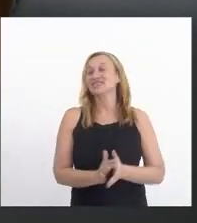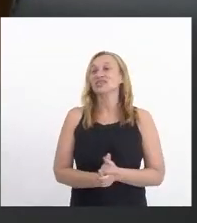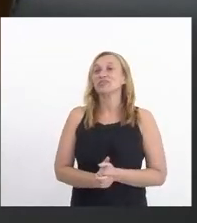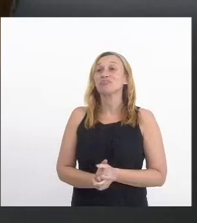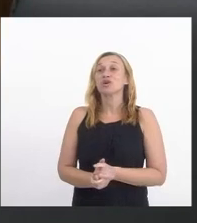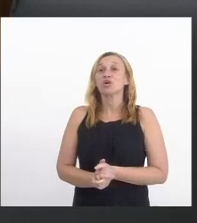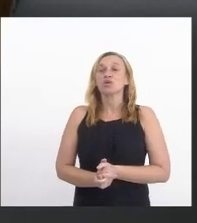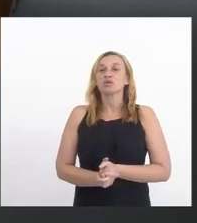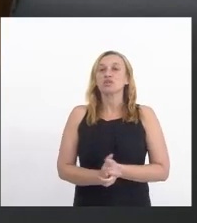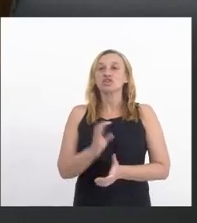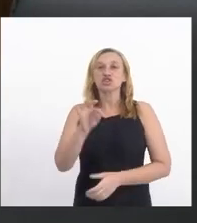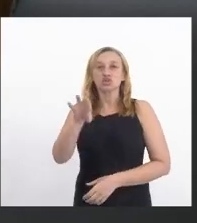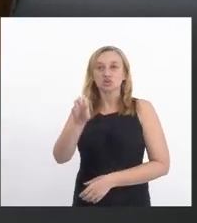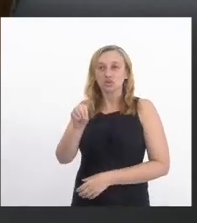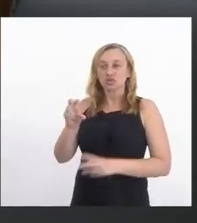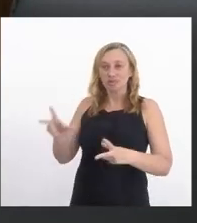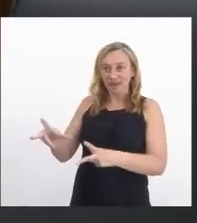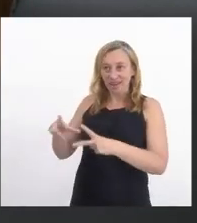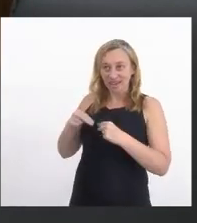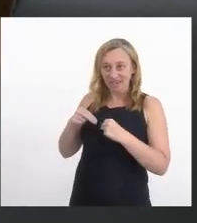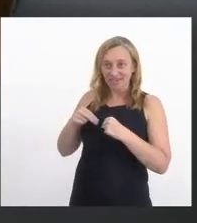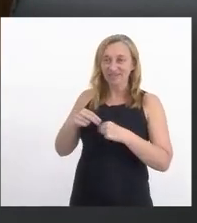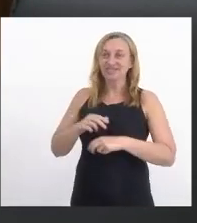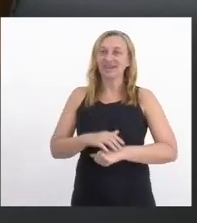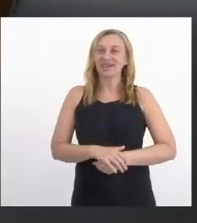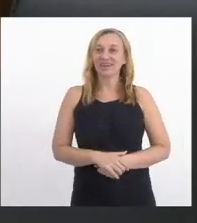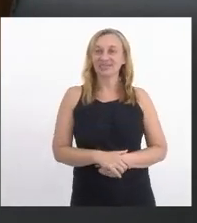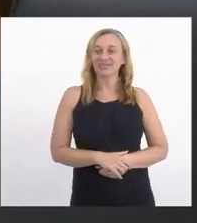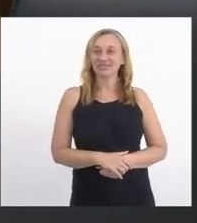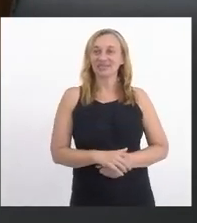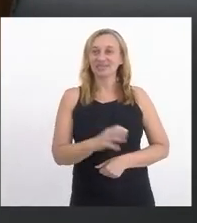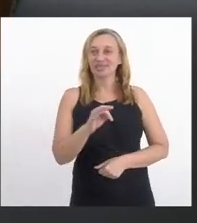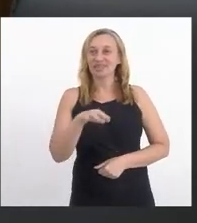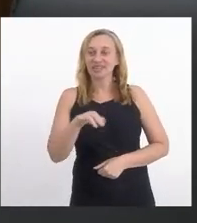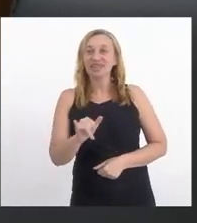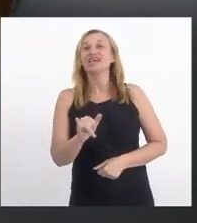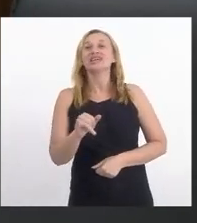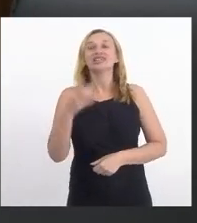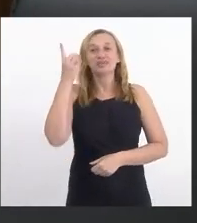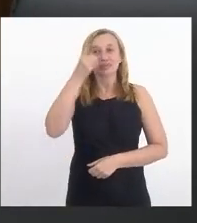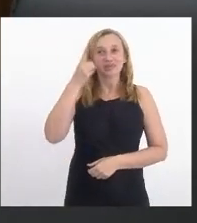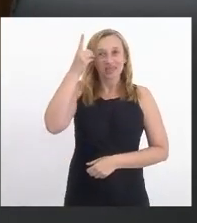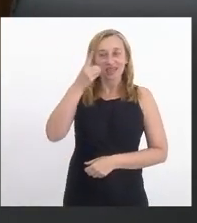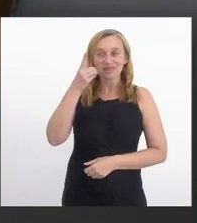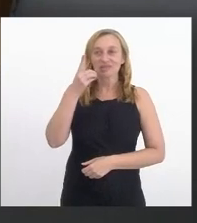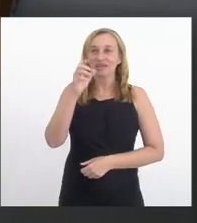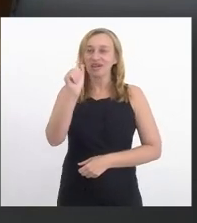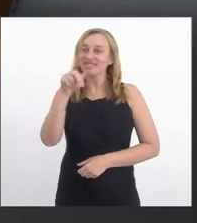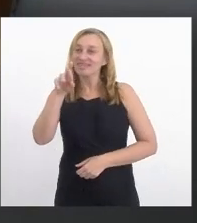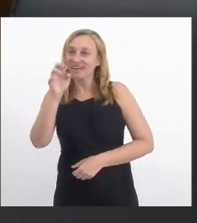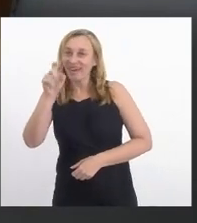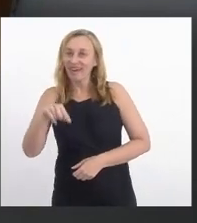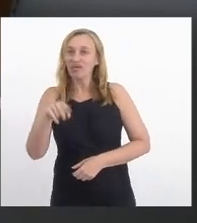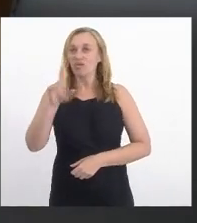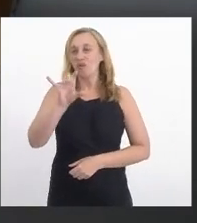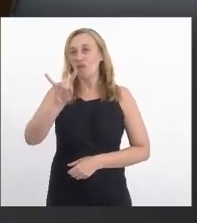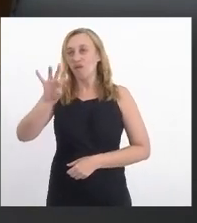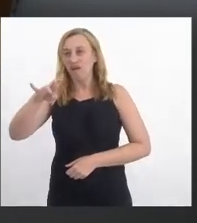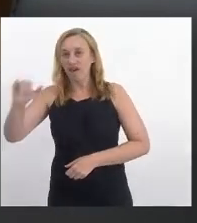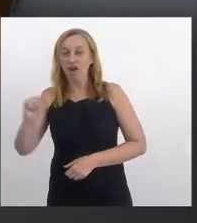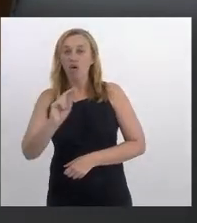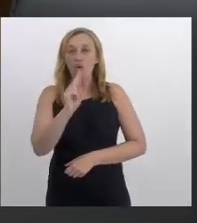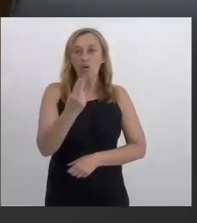de benemérito concedido a Dom Agani, em parceria com o deputado André Correia, ou da